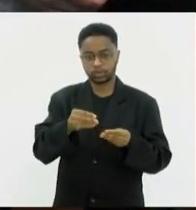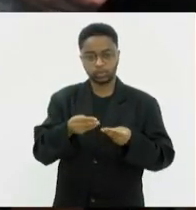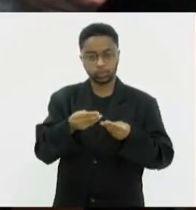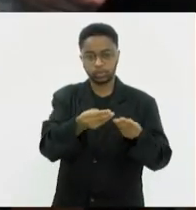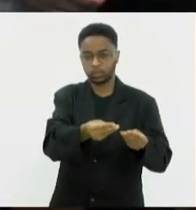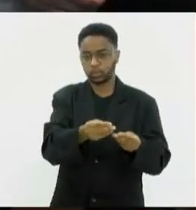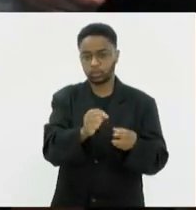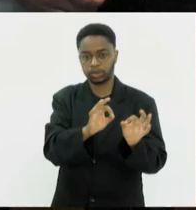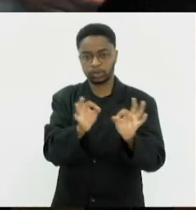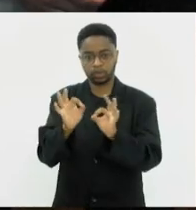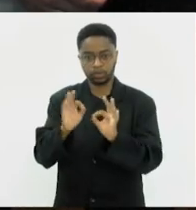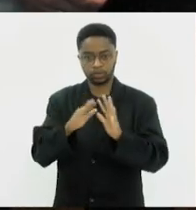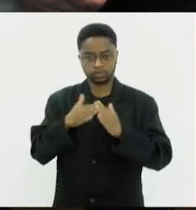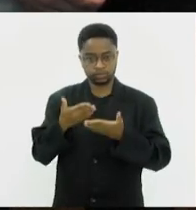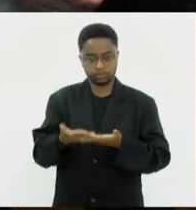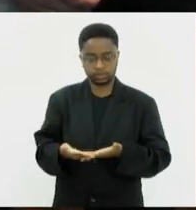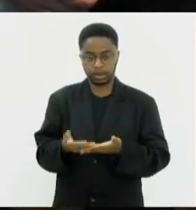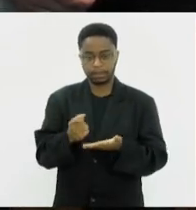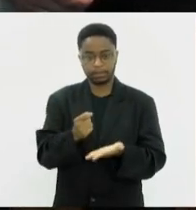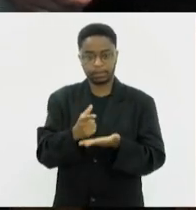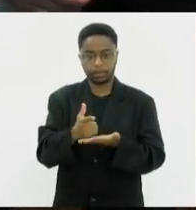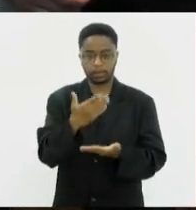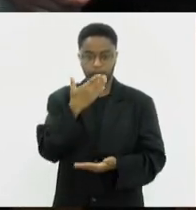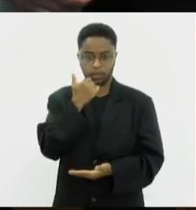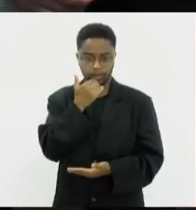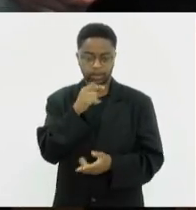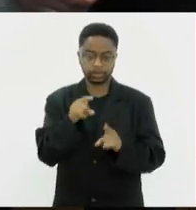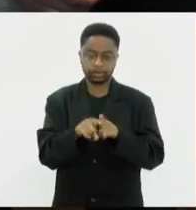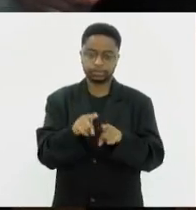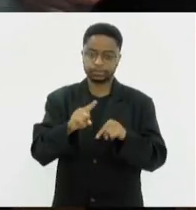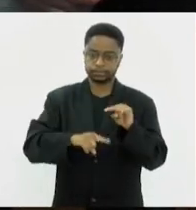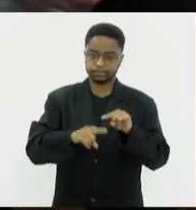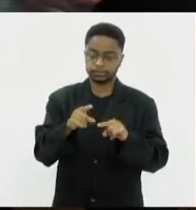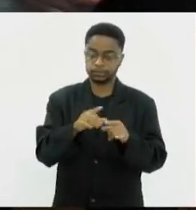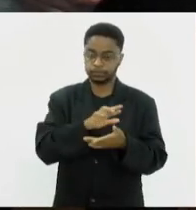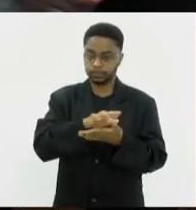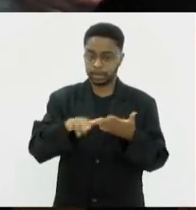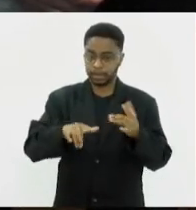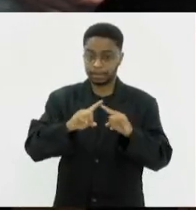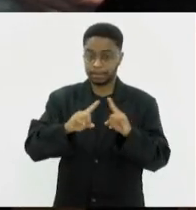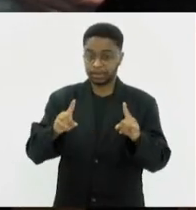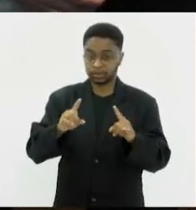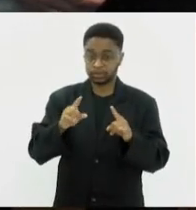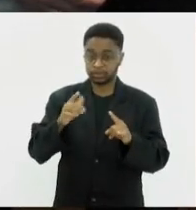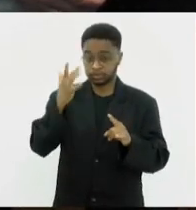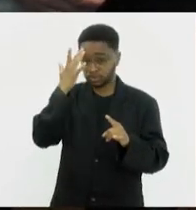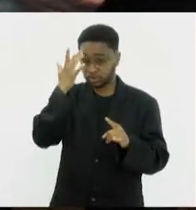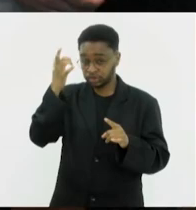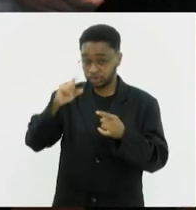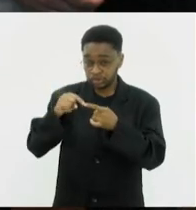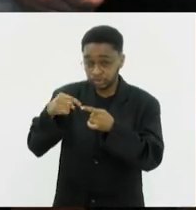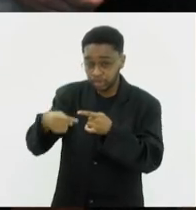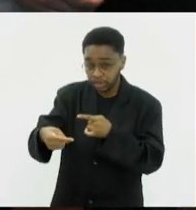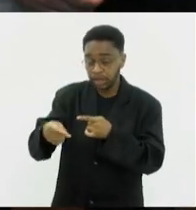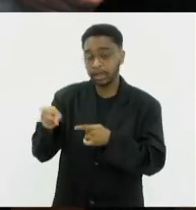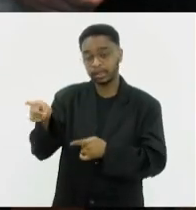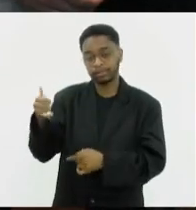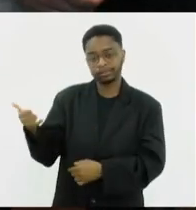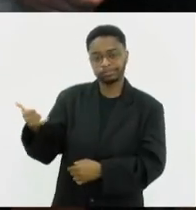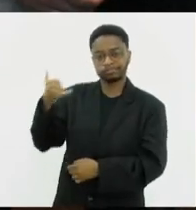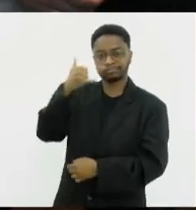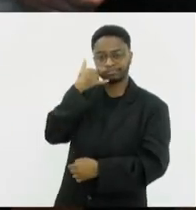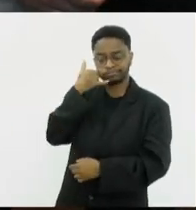as escolas, para comprar merenda, vários materiais. No dia seguinte, O deputado Alan Lopes me